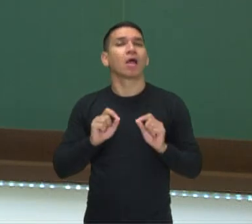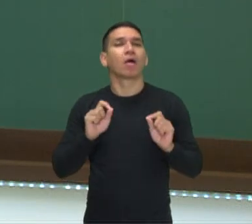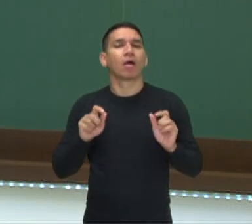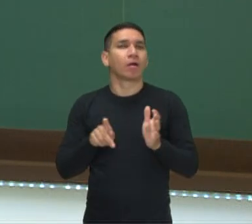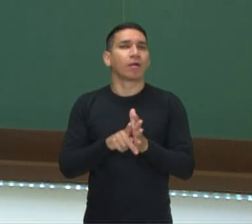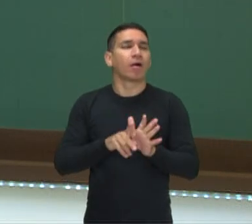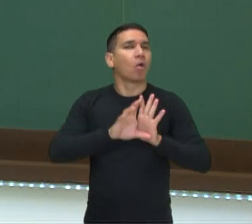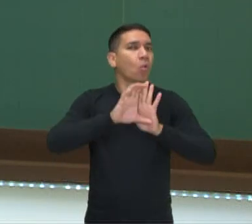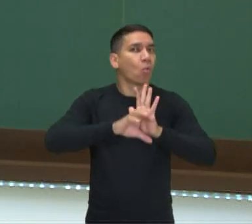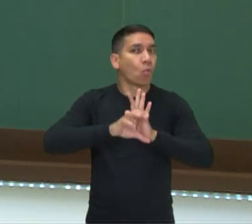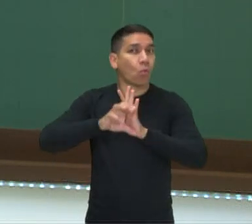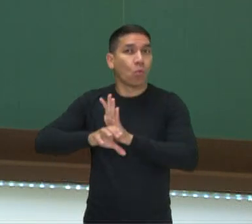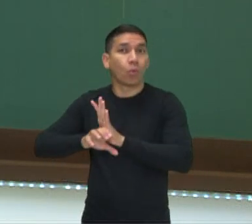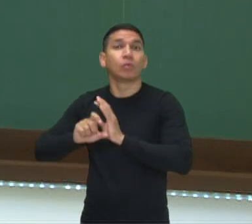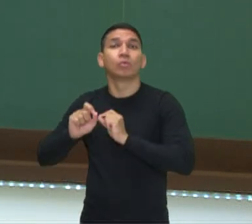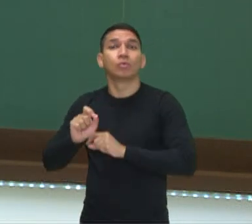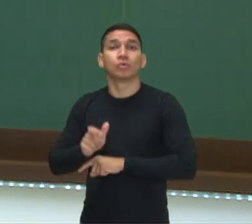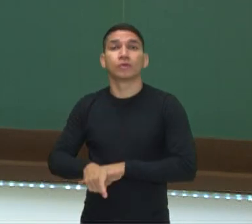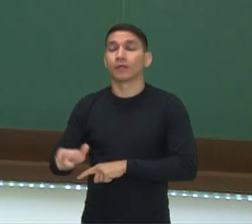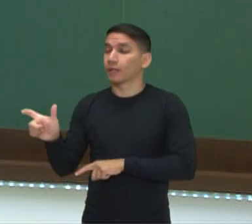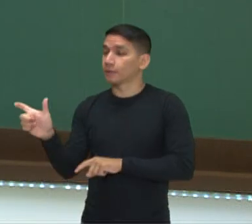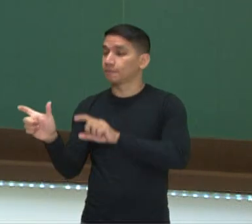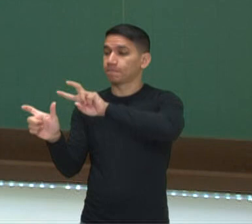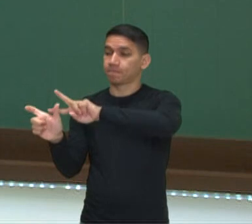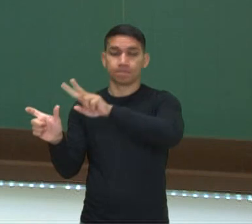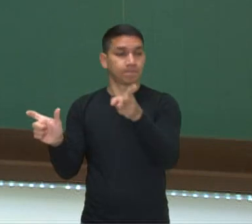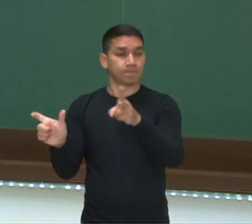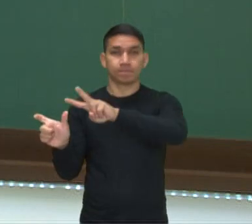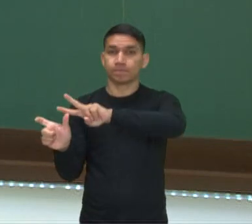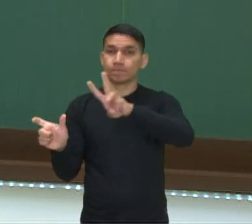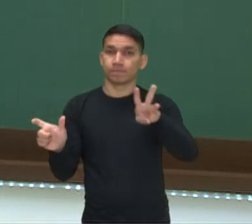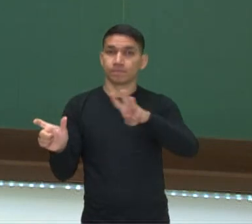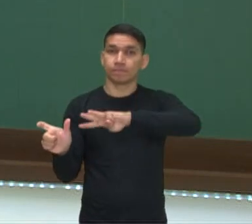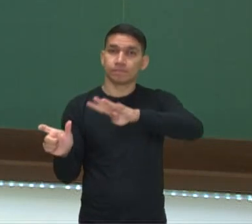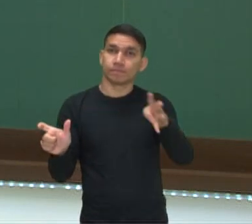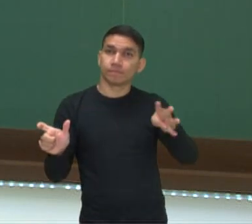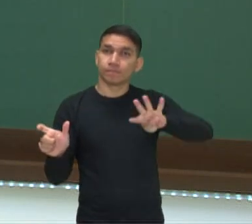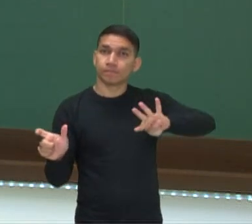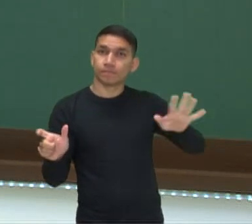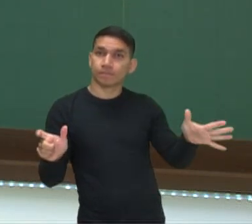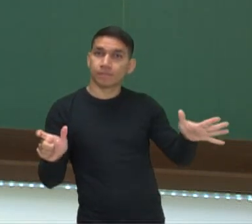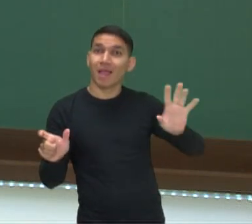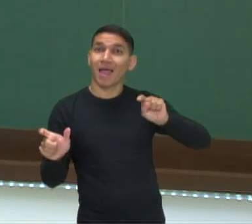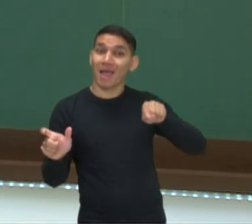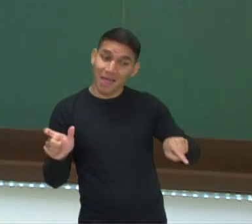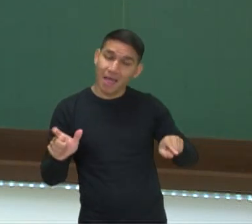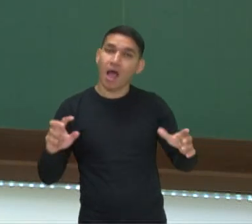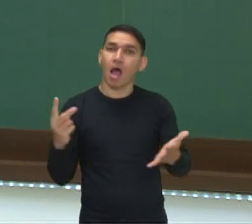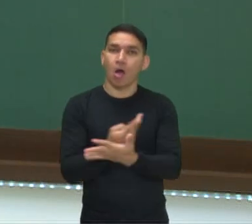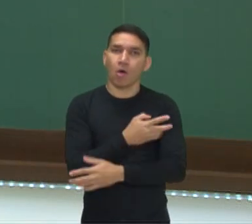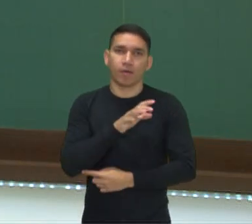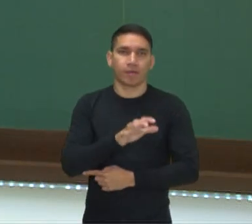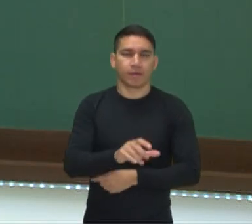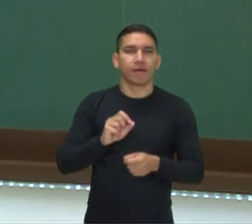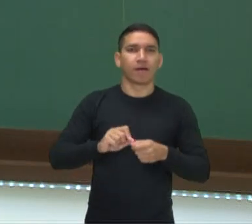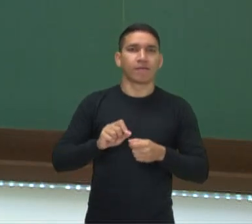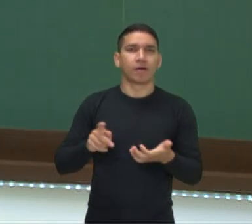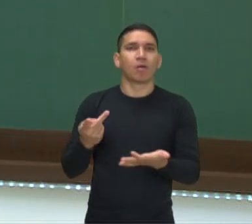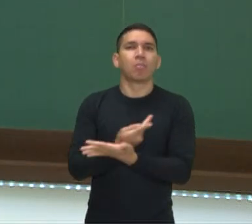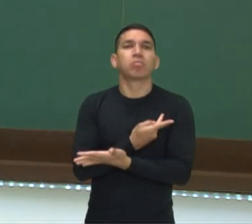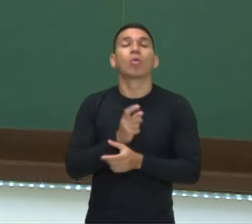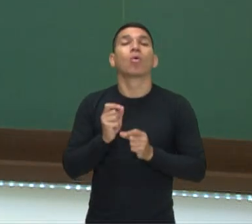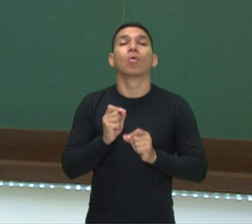Esse é o conceito da multiplicação distributiva, ok? É ela que vai acontecer, ela que vai ser aplicada